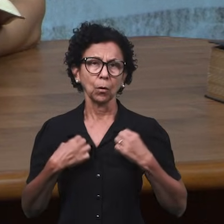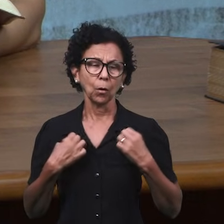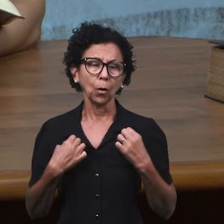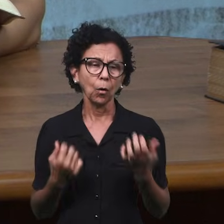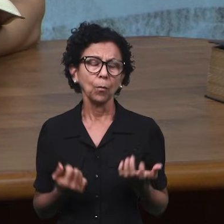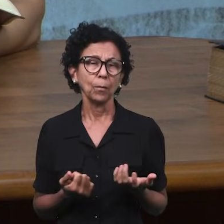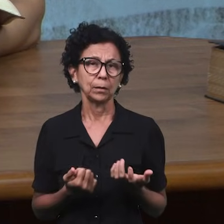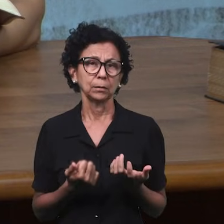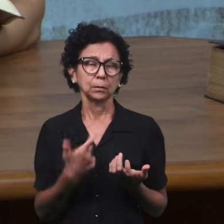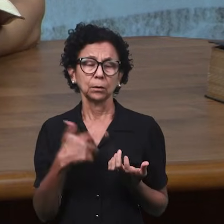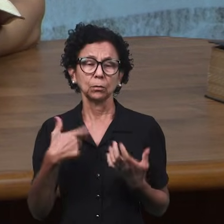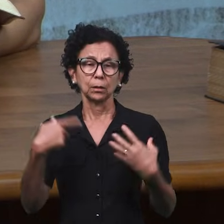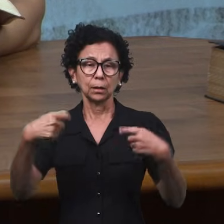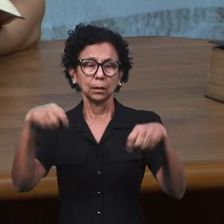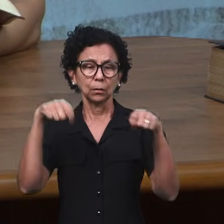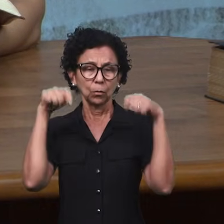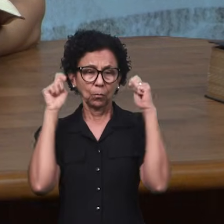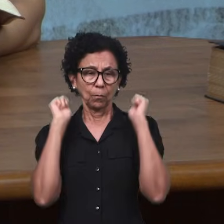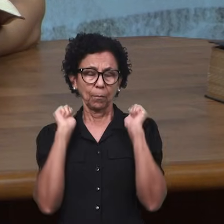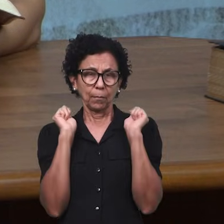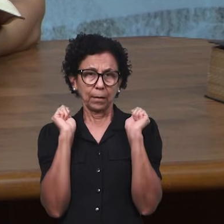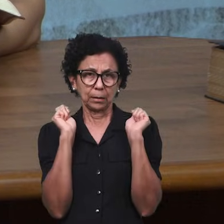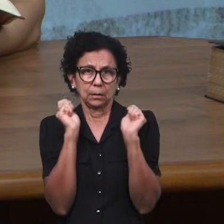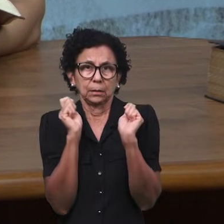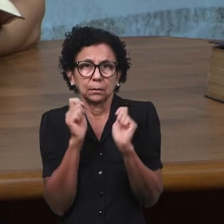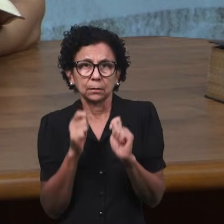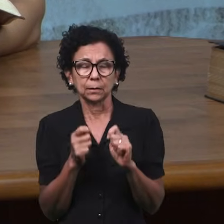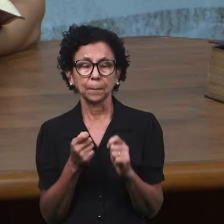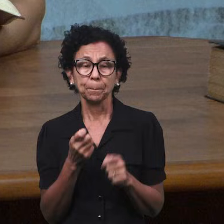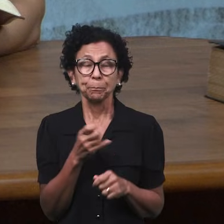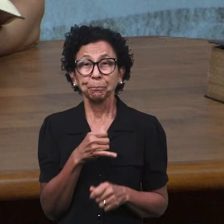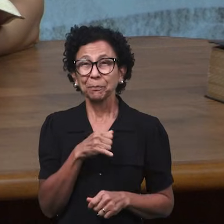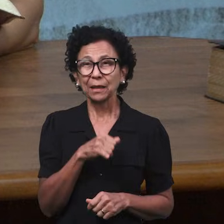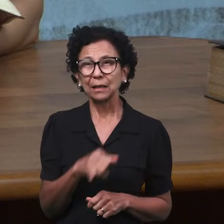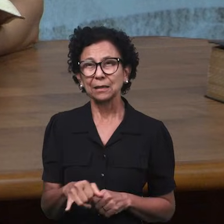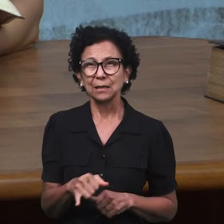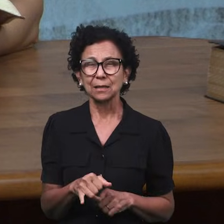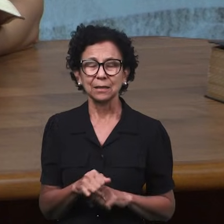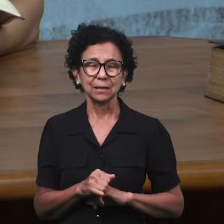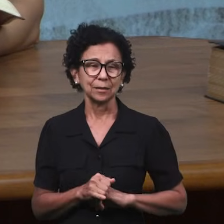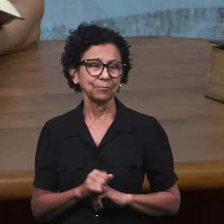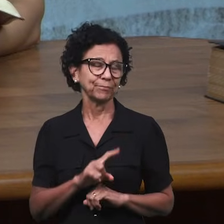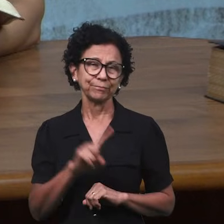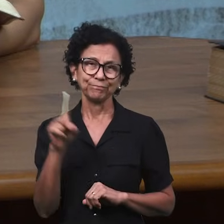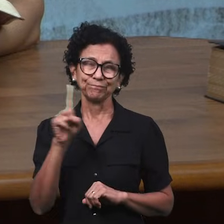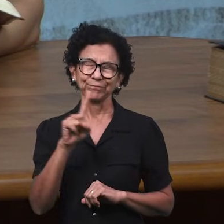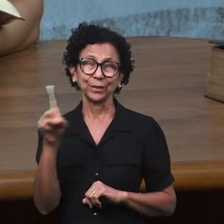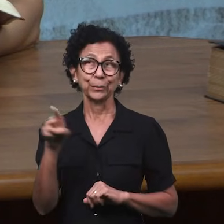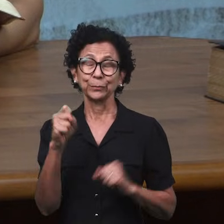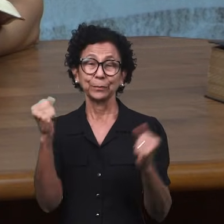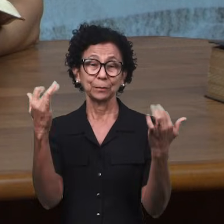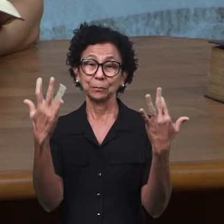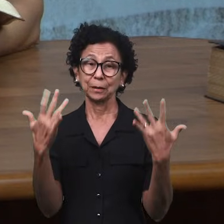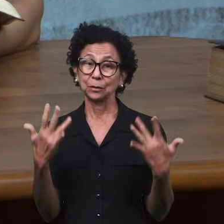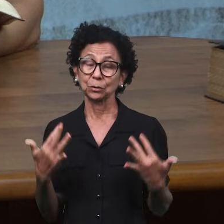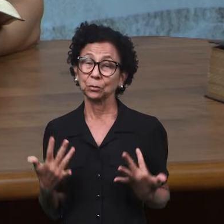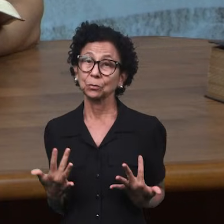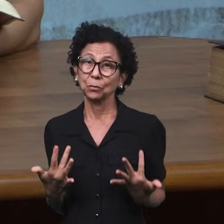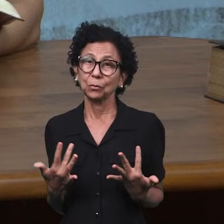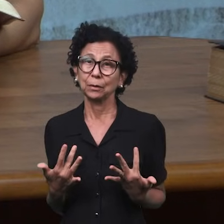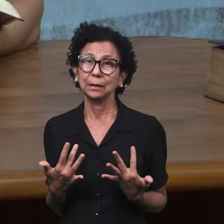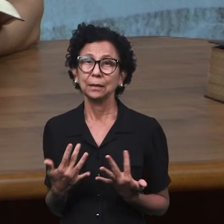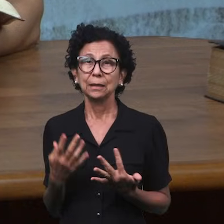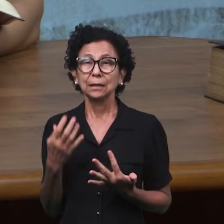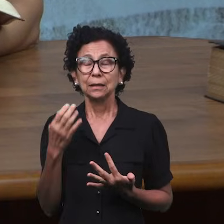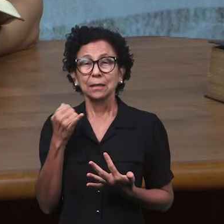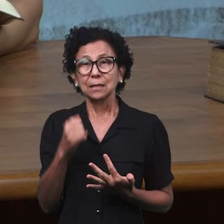ter coberta, se os seus lombos me não abençoaram, se ele não se